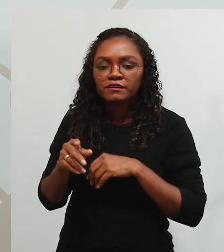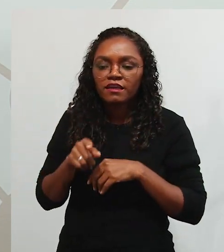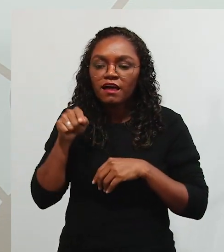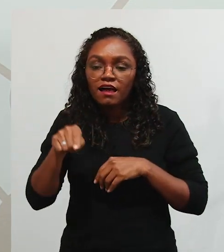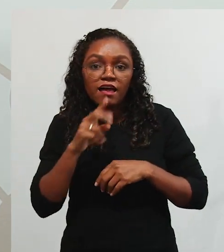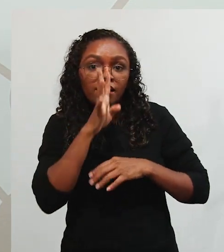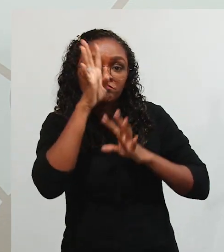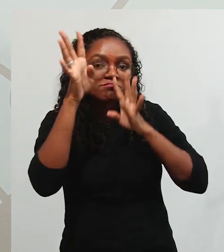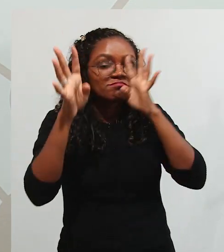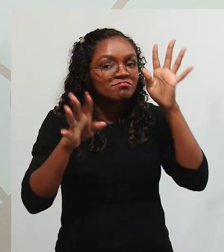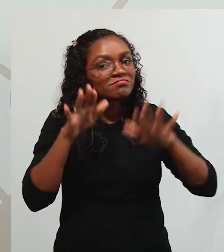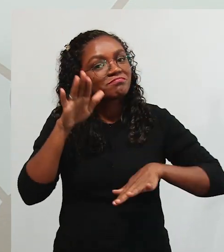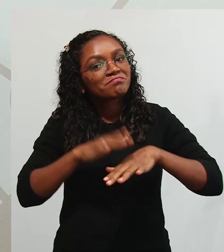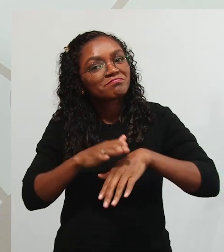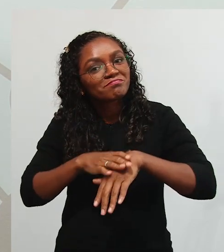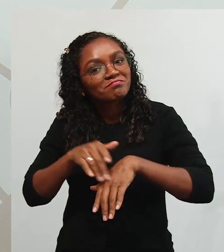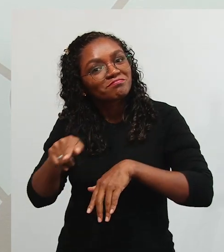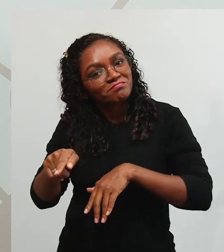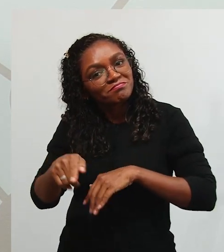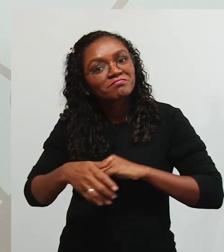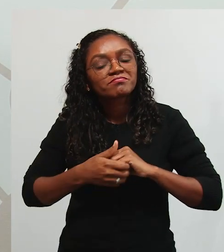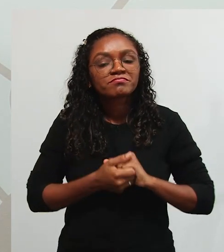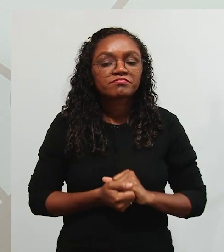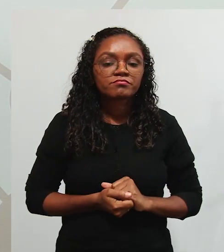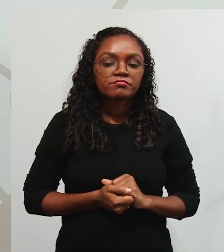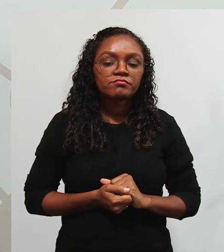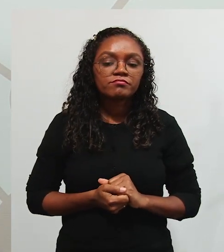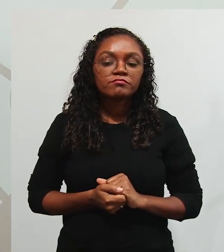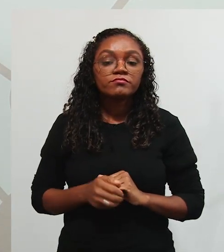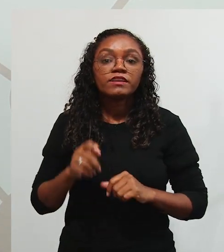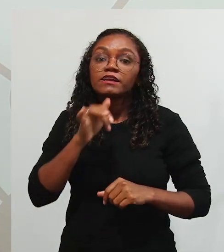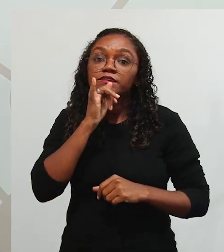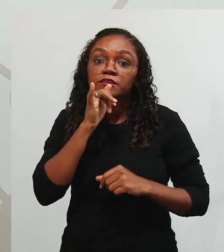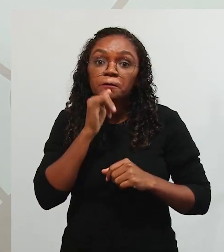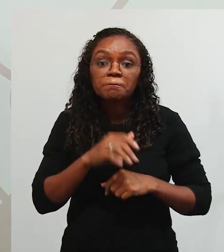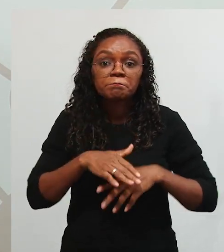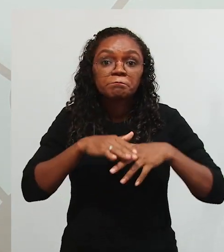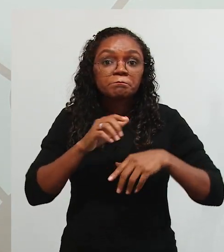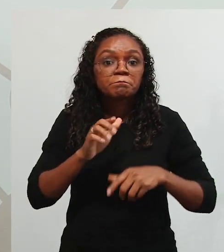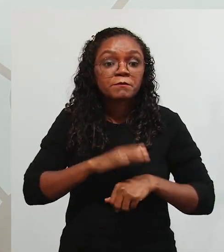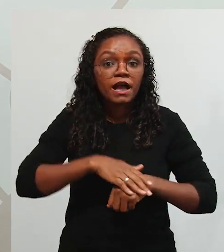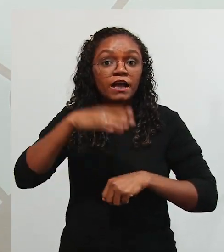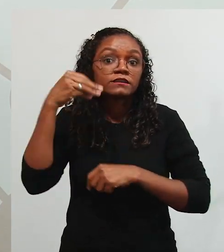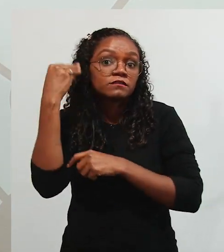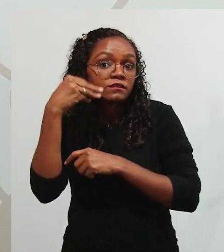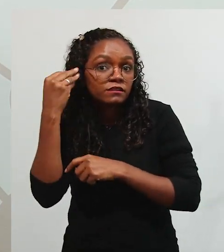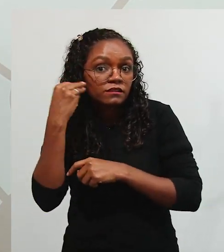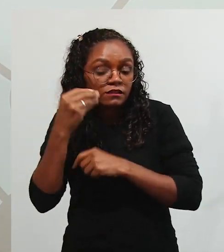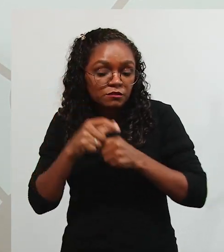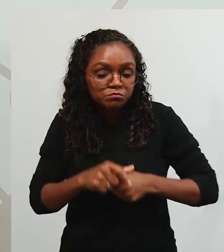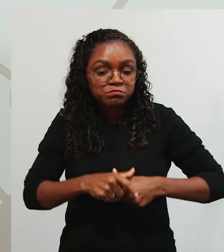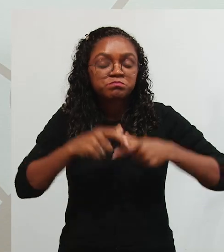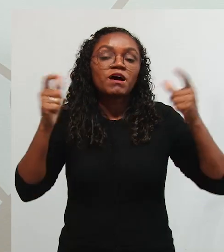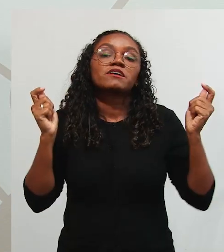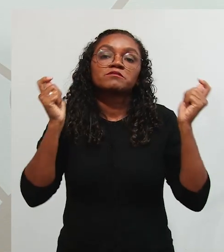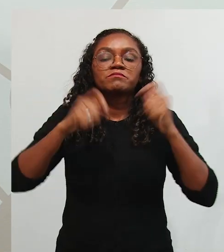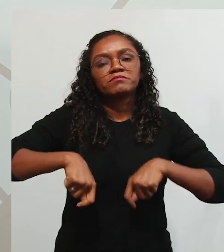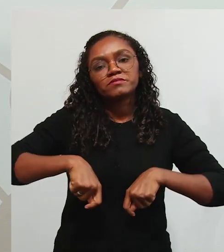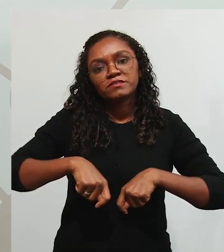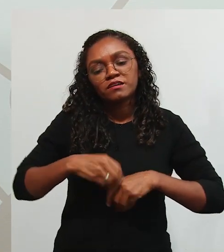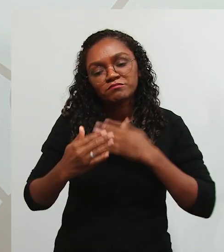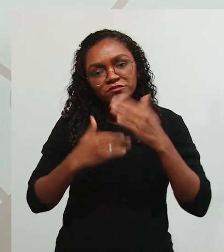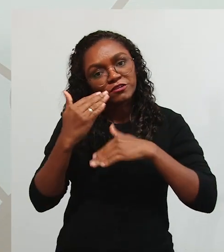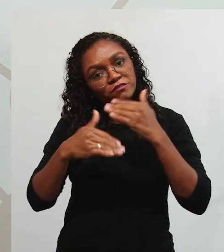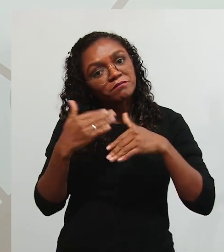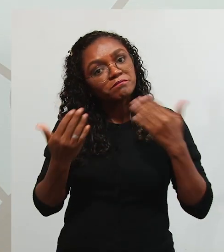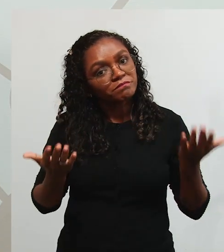inventam, né? Enfim. Quanto mais experiências ela tiver, maiores as possibilidades para que ela se